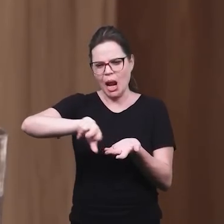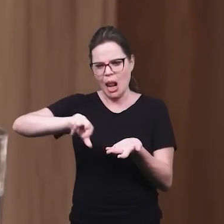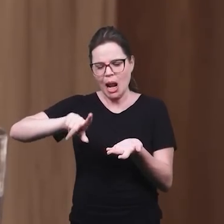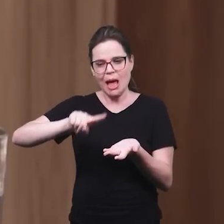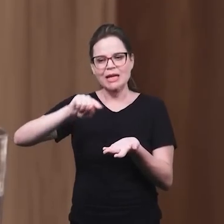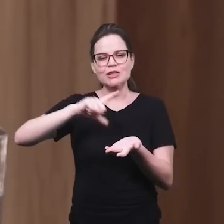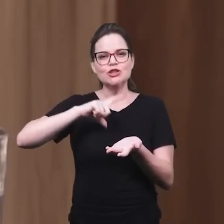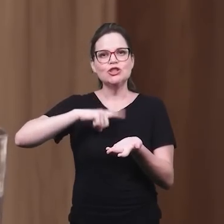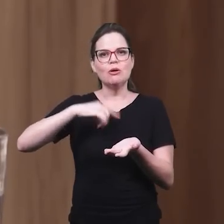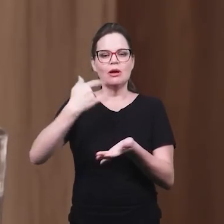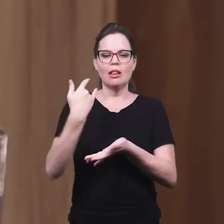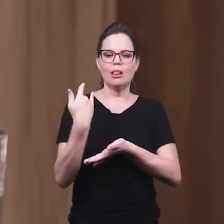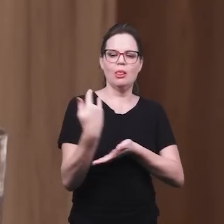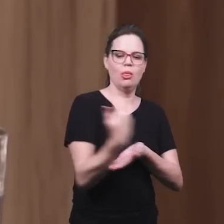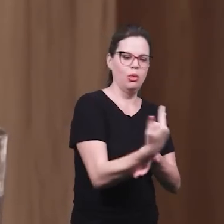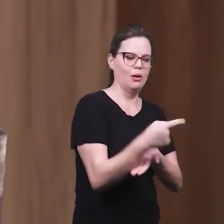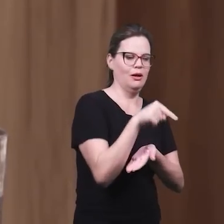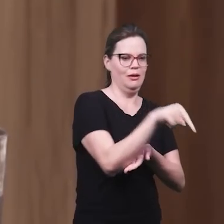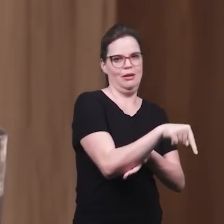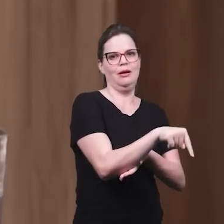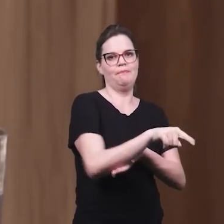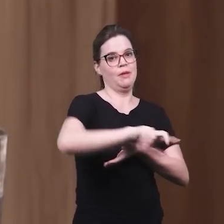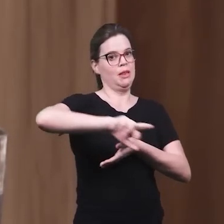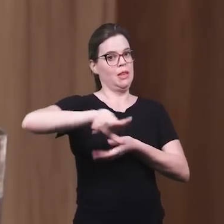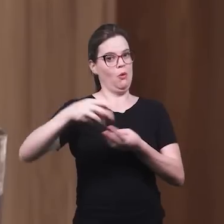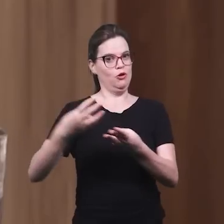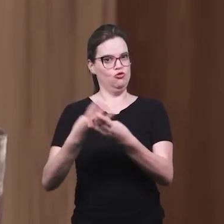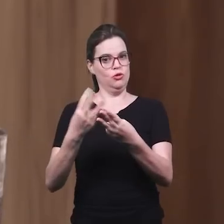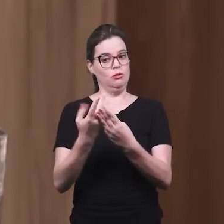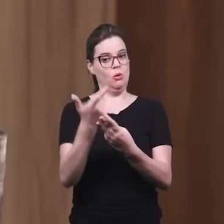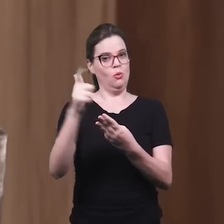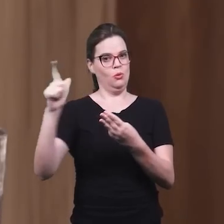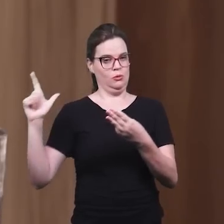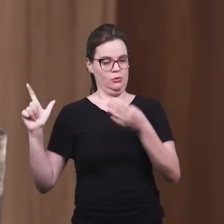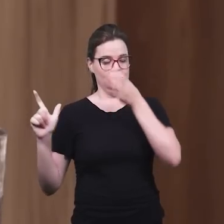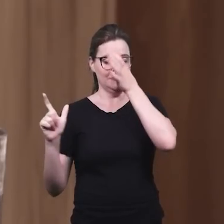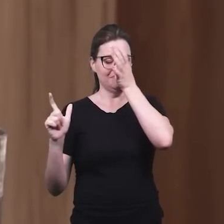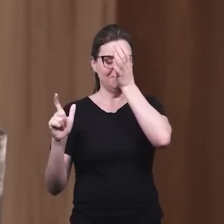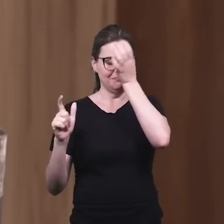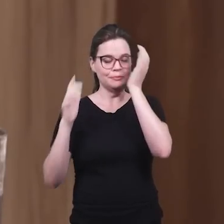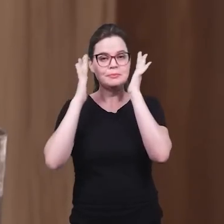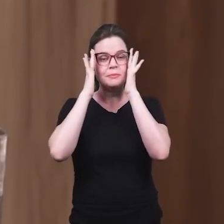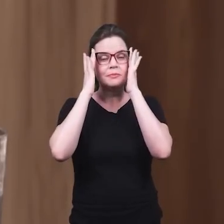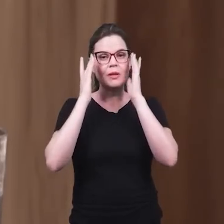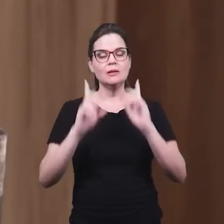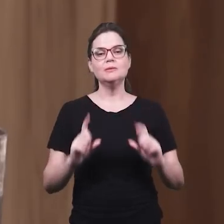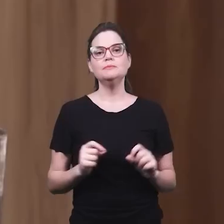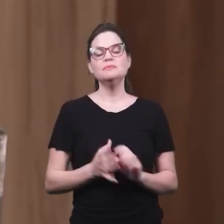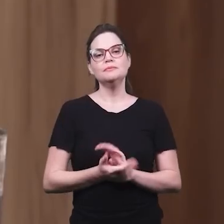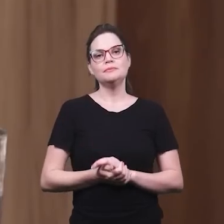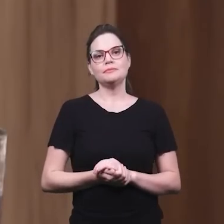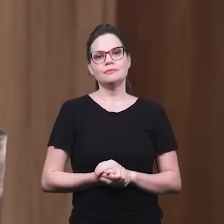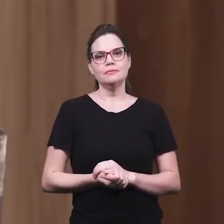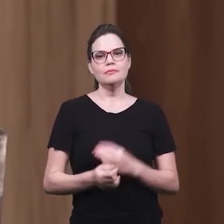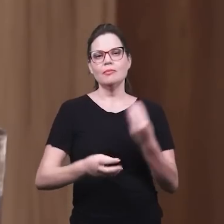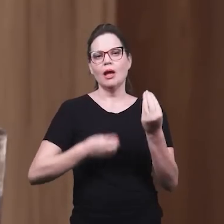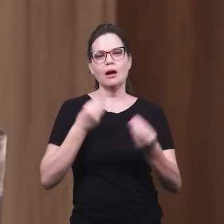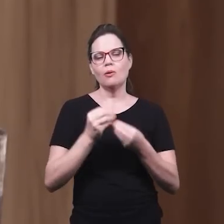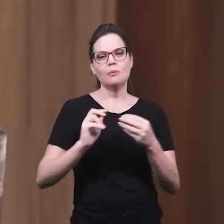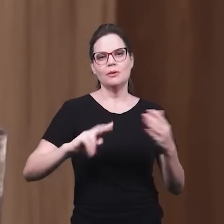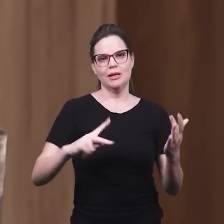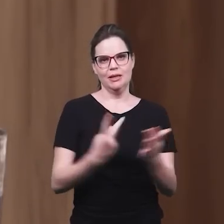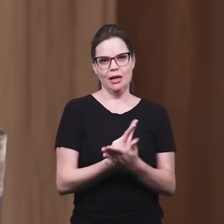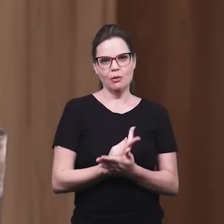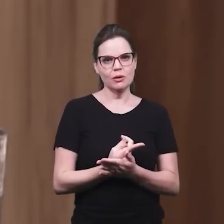os povos não judeus. E um dos principais motivos que levaram Caná a ser associada aos